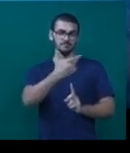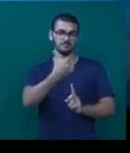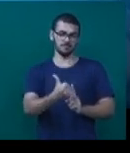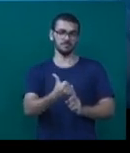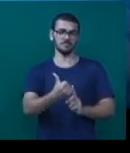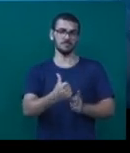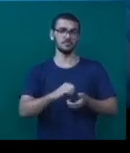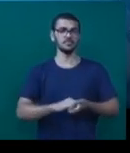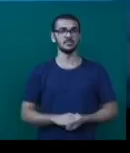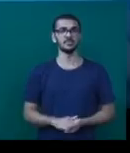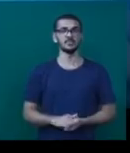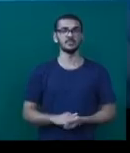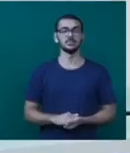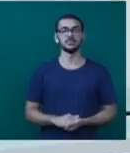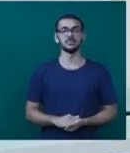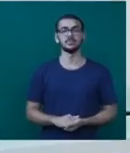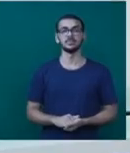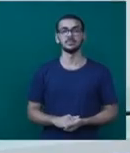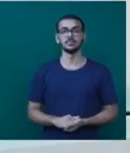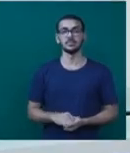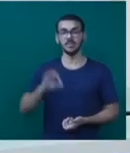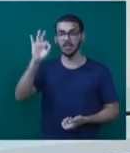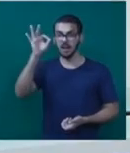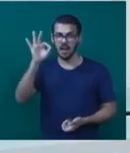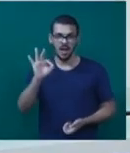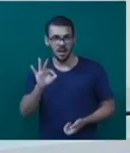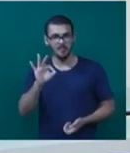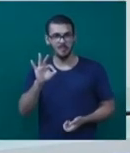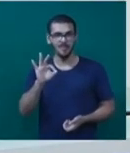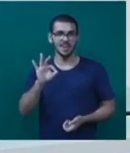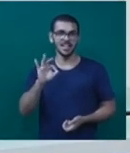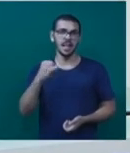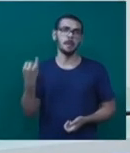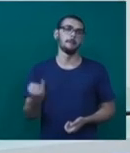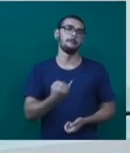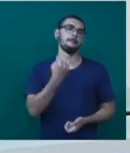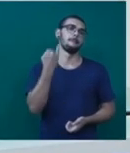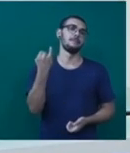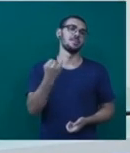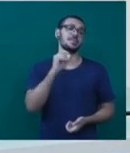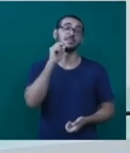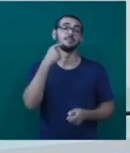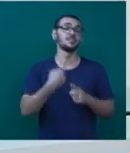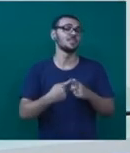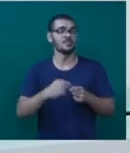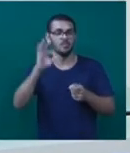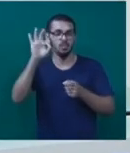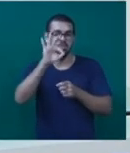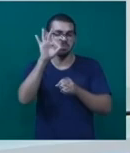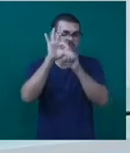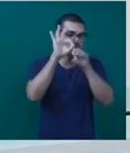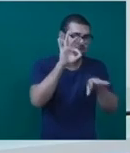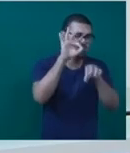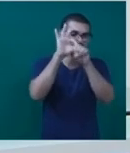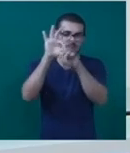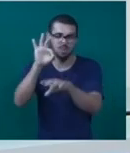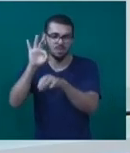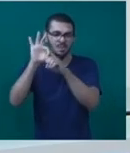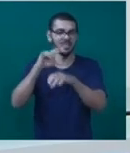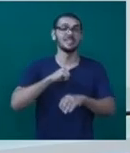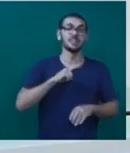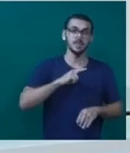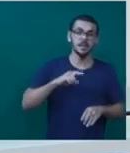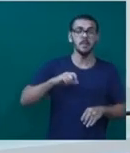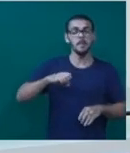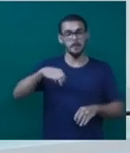26 graus. As abelhas desenvolvem um importante papel da polinização e algumas espécies produzem mel.